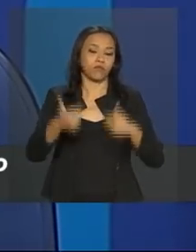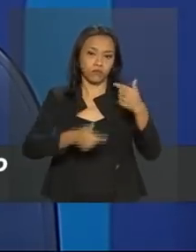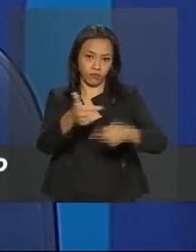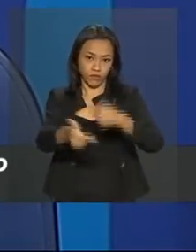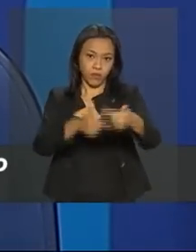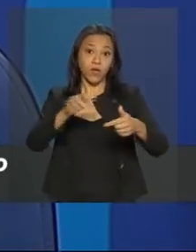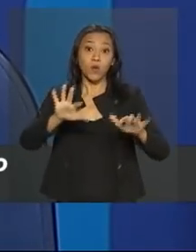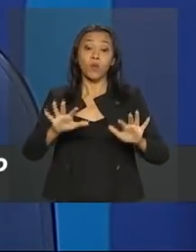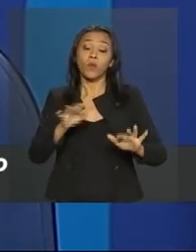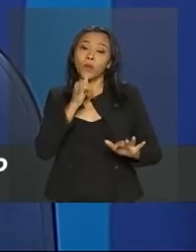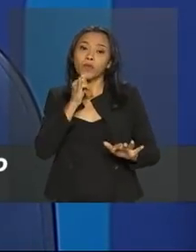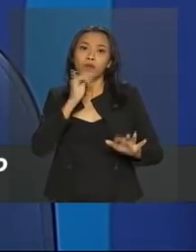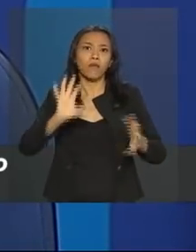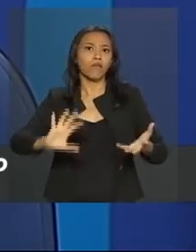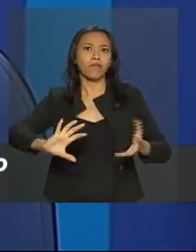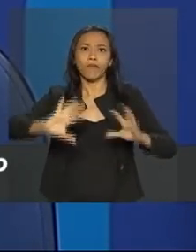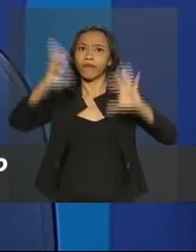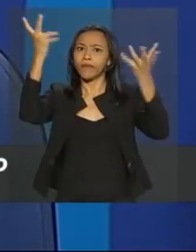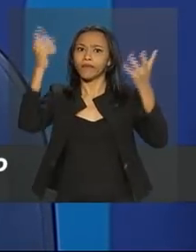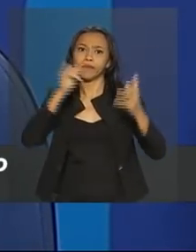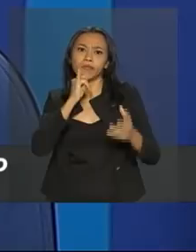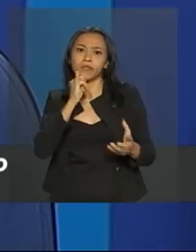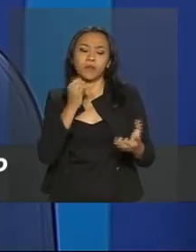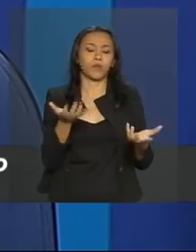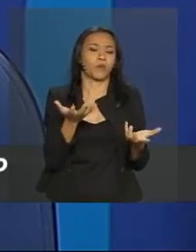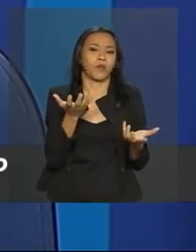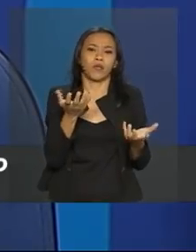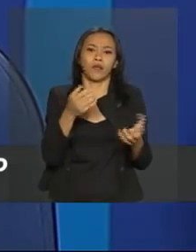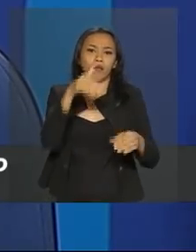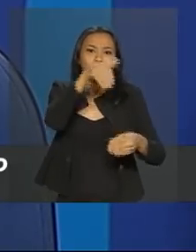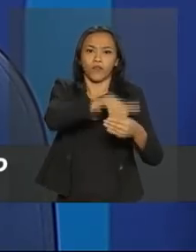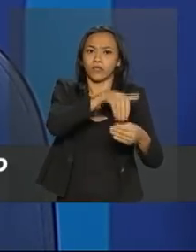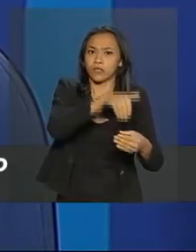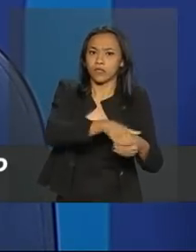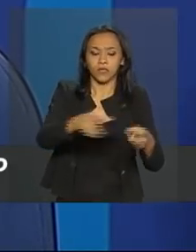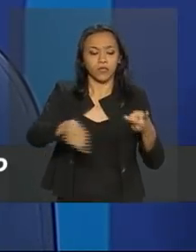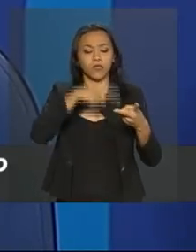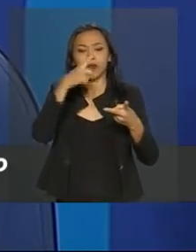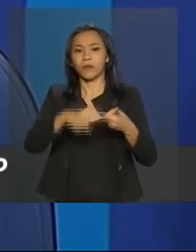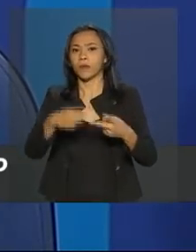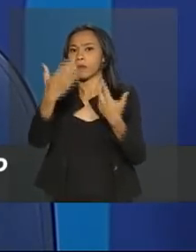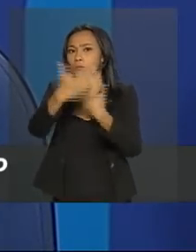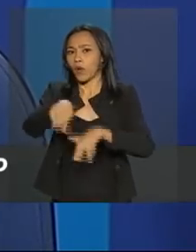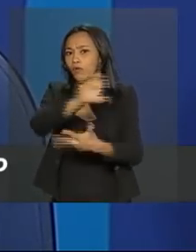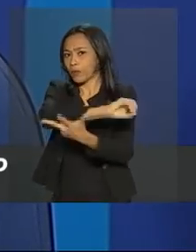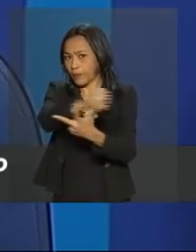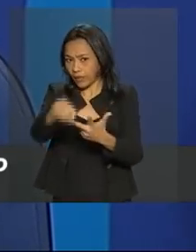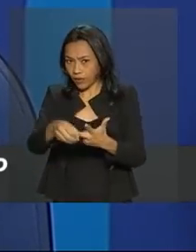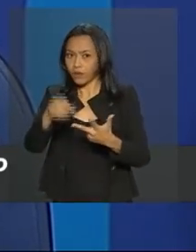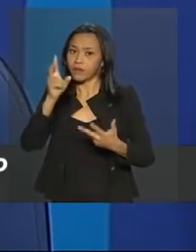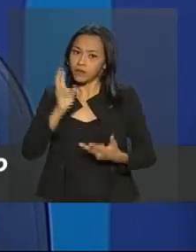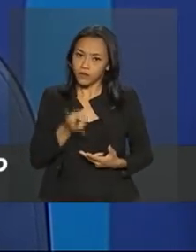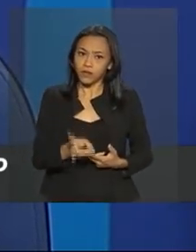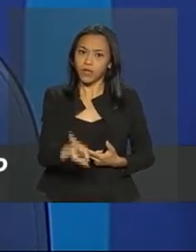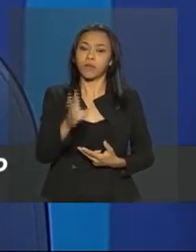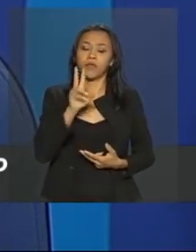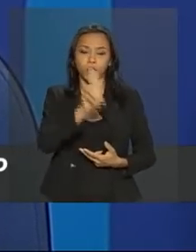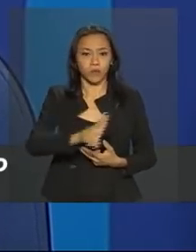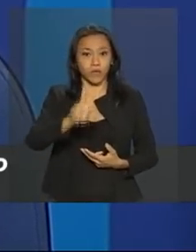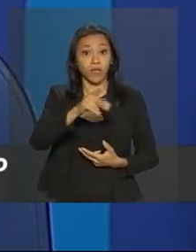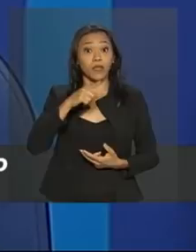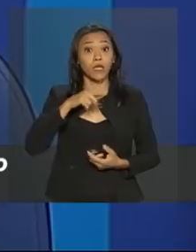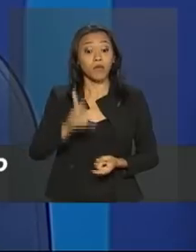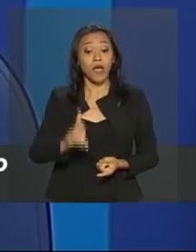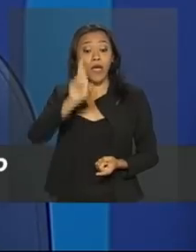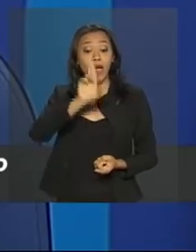grande evento tipo eleição tipo prova do enem e nós temos lá representante de todos